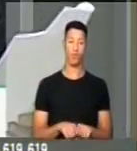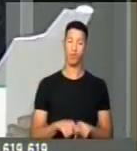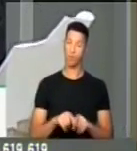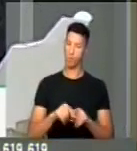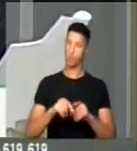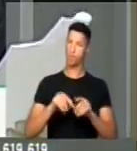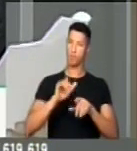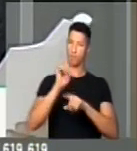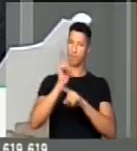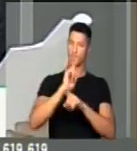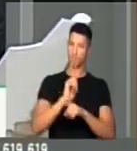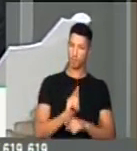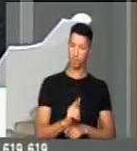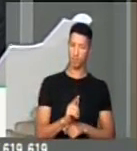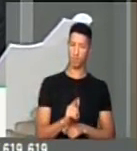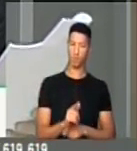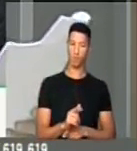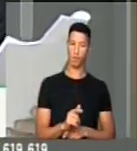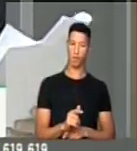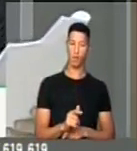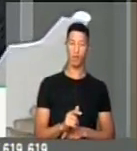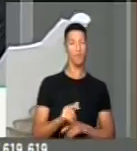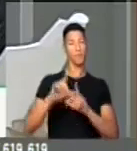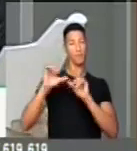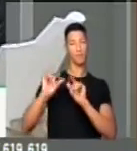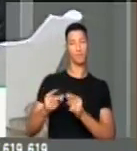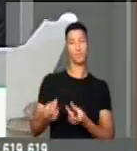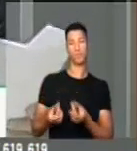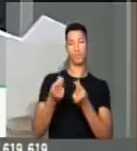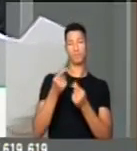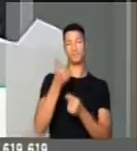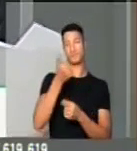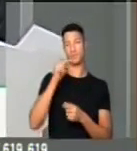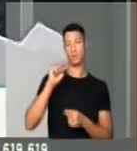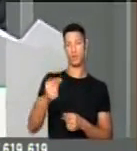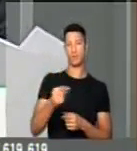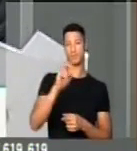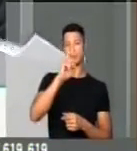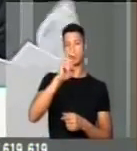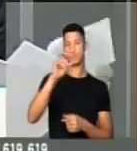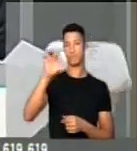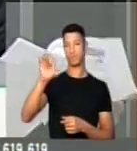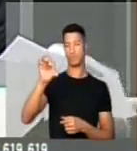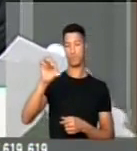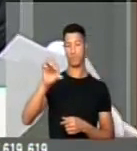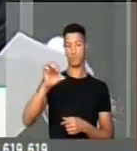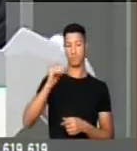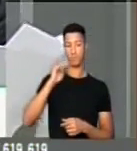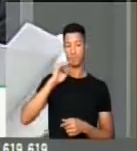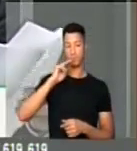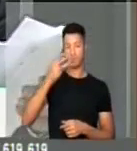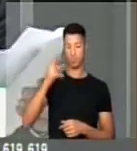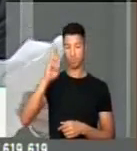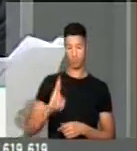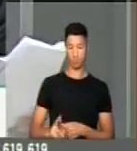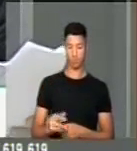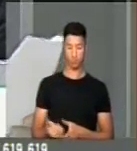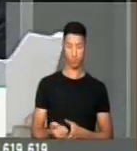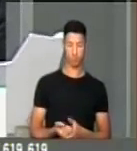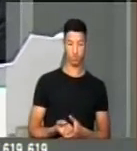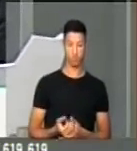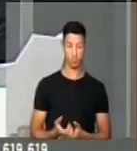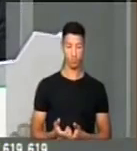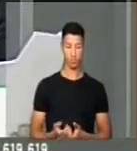Eficiência em gestão. Uma economia de 1,59 bilhão de reais.